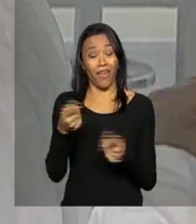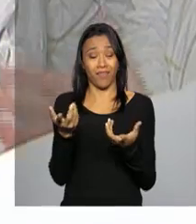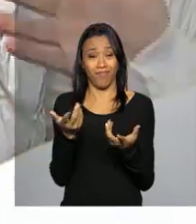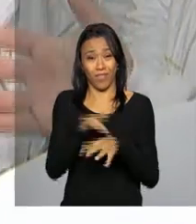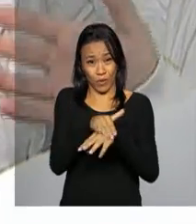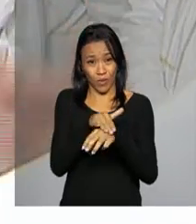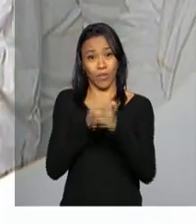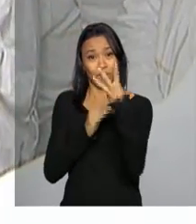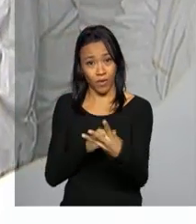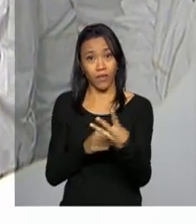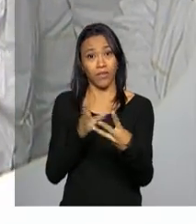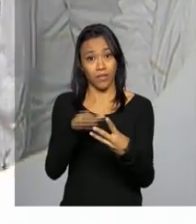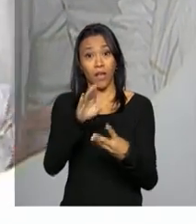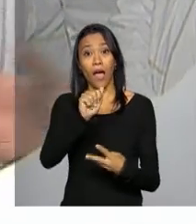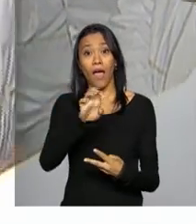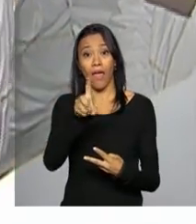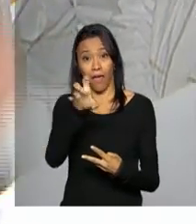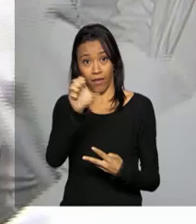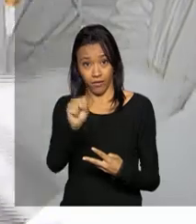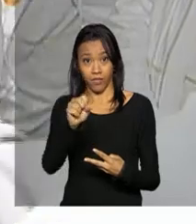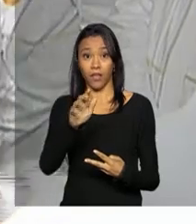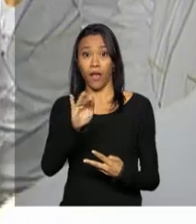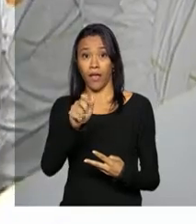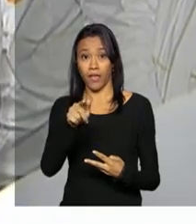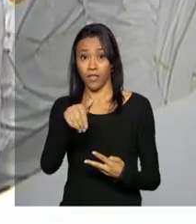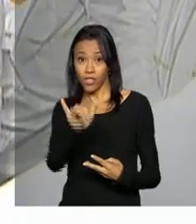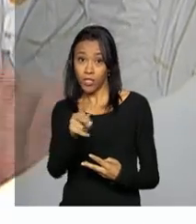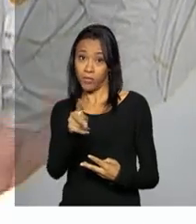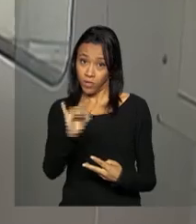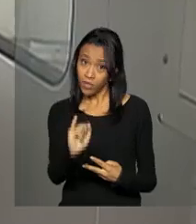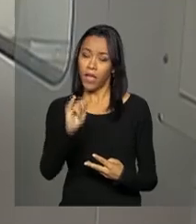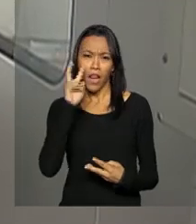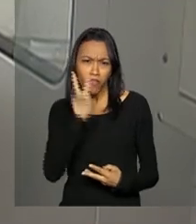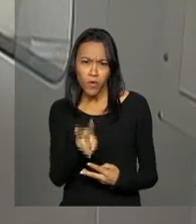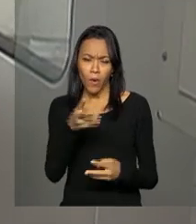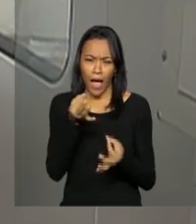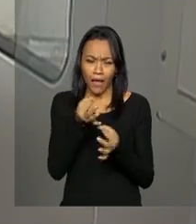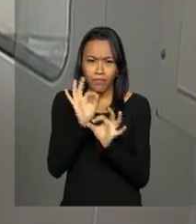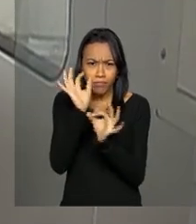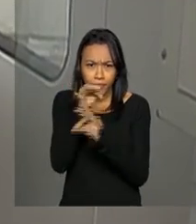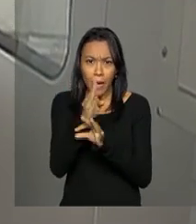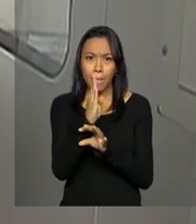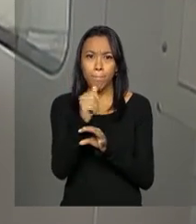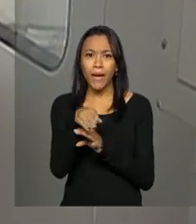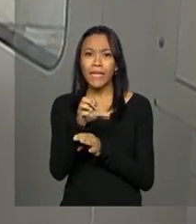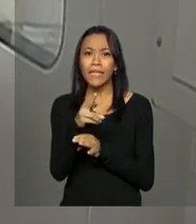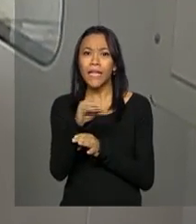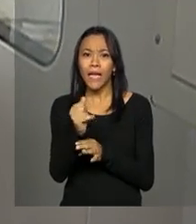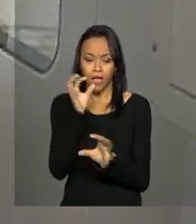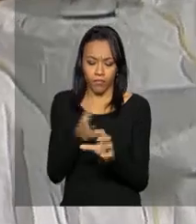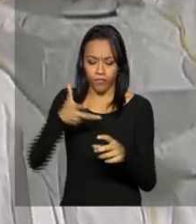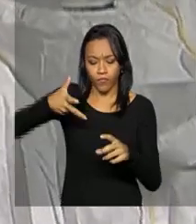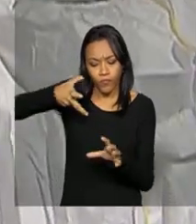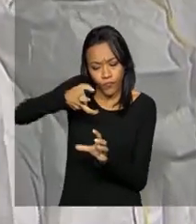dessas doenças o mosquito egipte ela viu de perto a tecnologia que introduz a bactéria volia em ovos